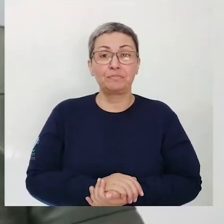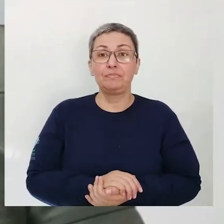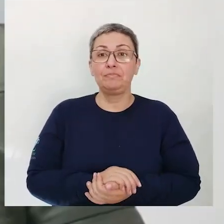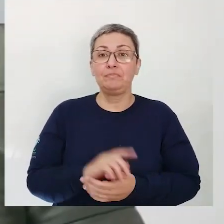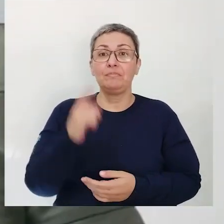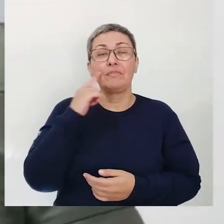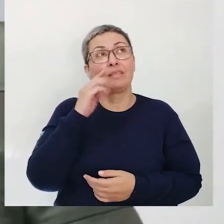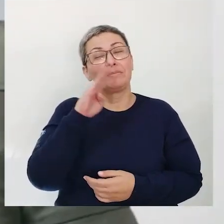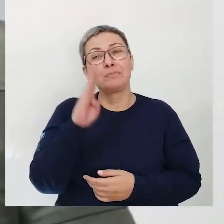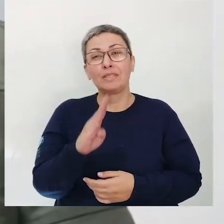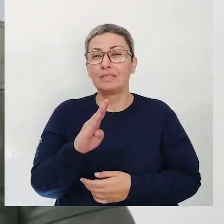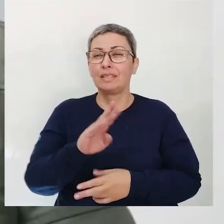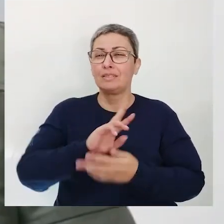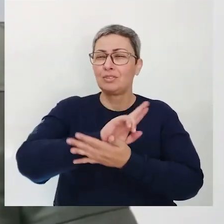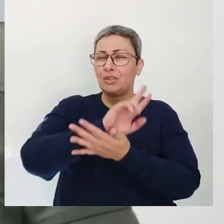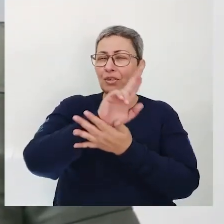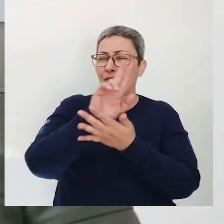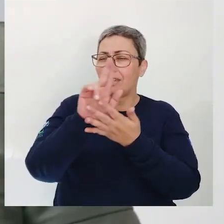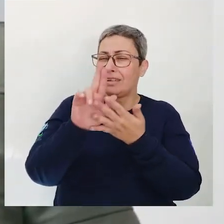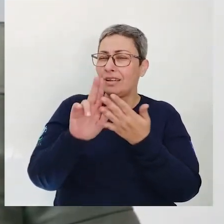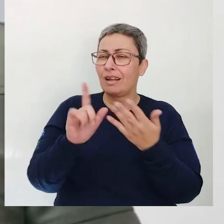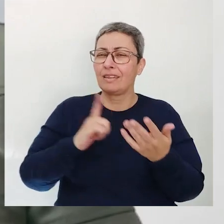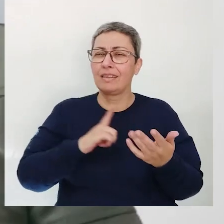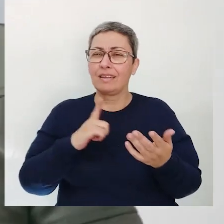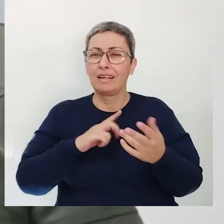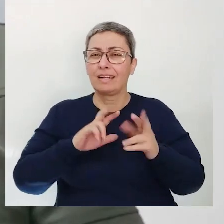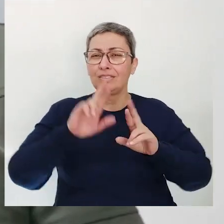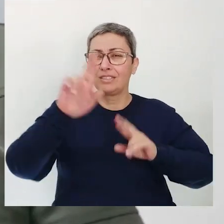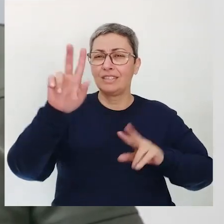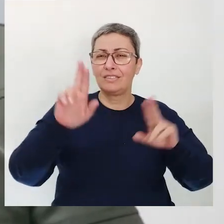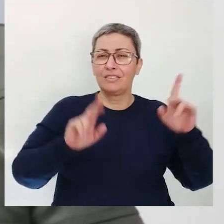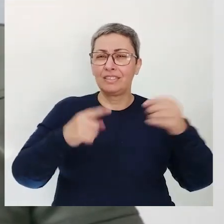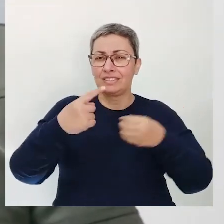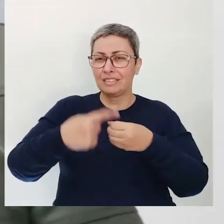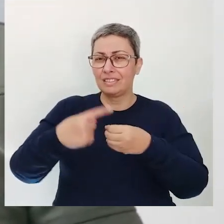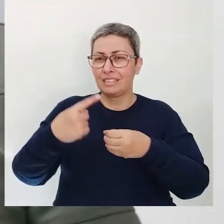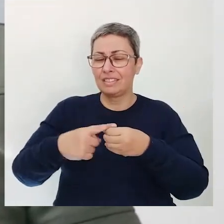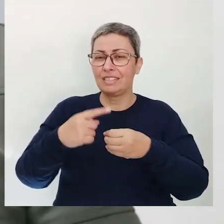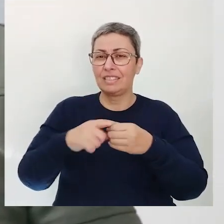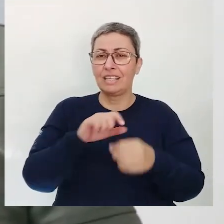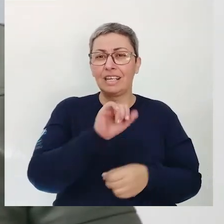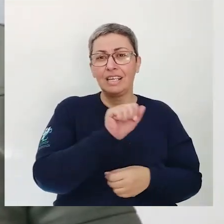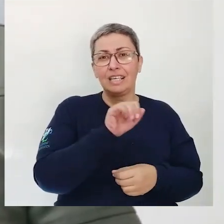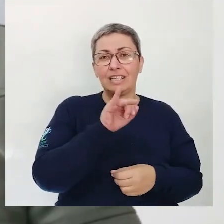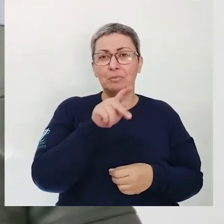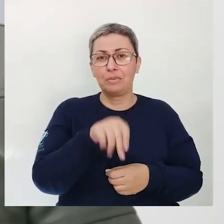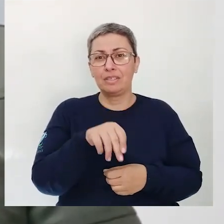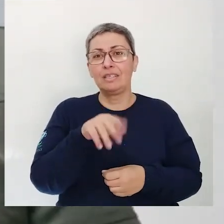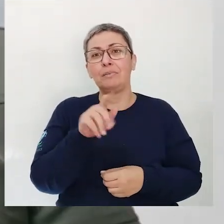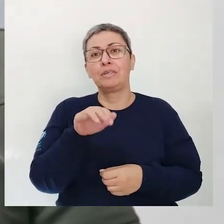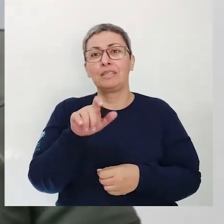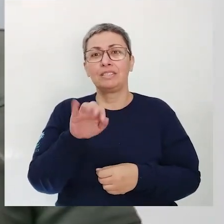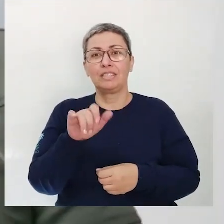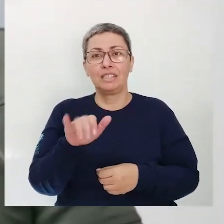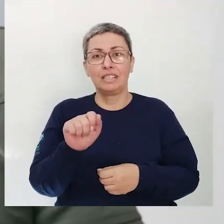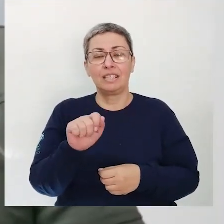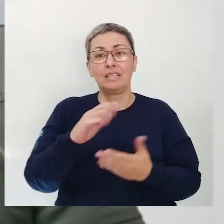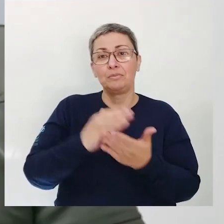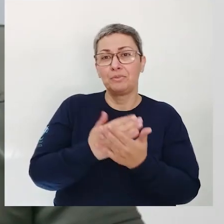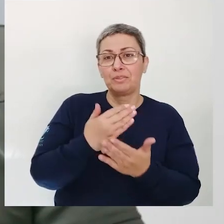Ah, Brasil, de muitas diversidades, em diferentes cidades, de aipim, macaxeira e